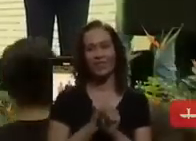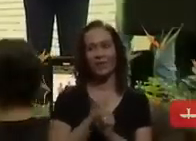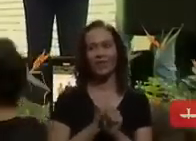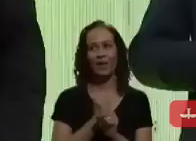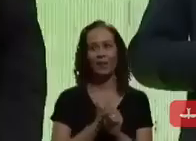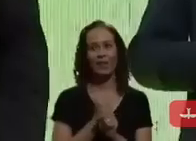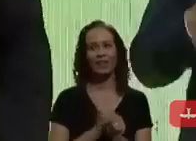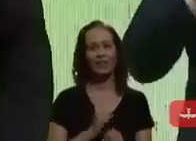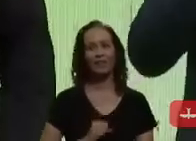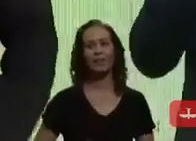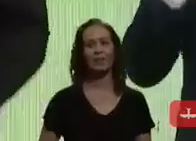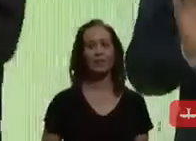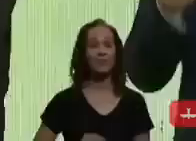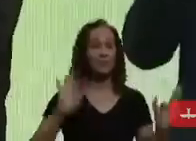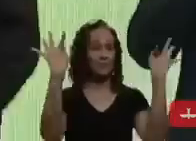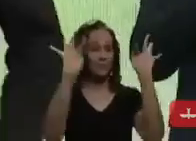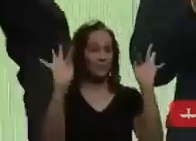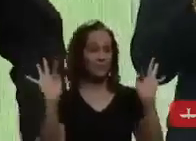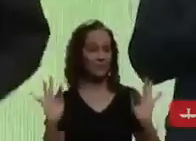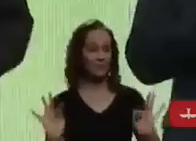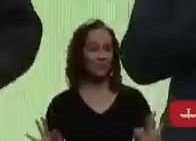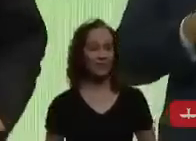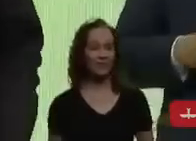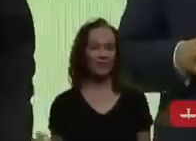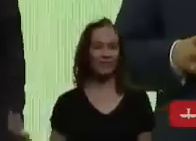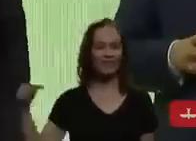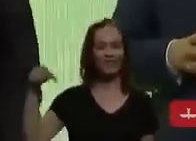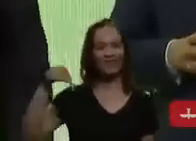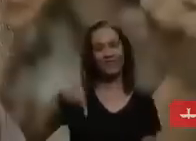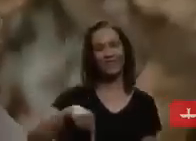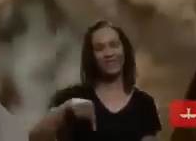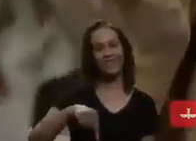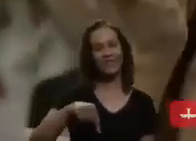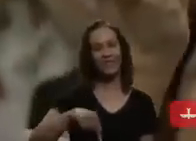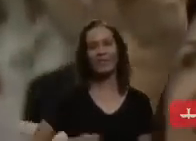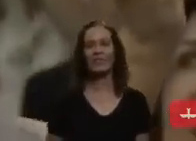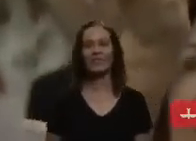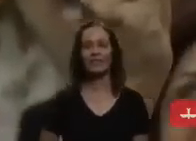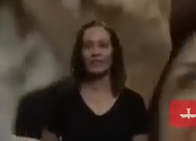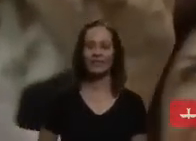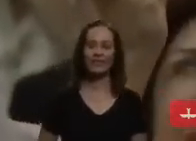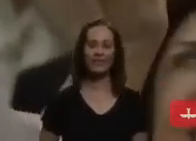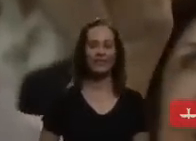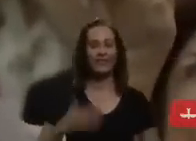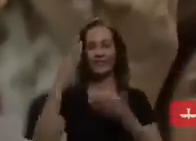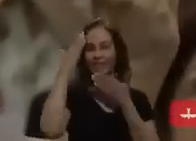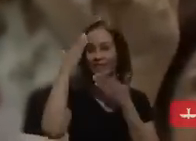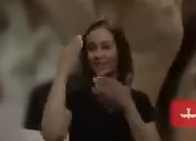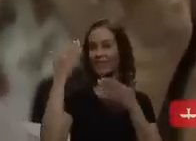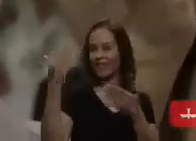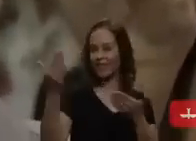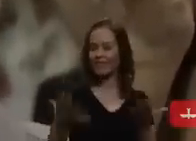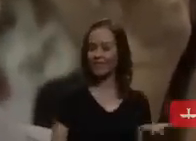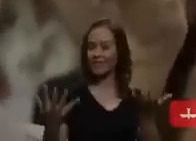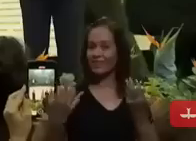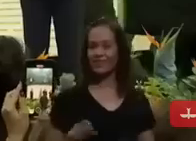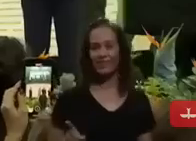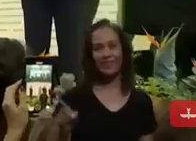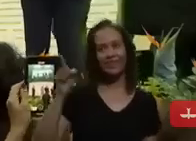Estou muito feliz de estar aqui, bem acompanhado da primeira dama. Obrigado pela recepção em